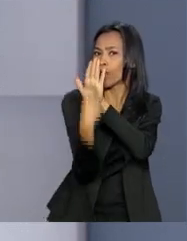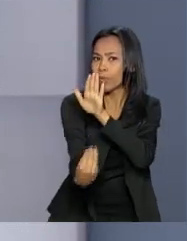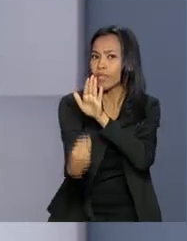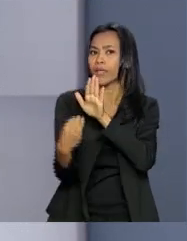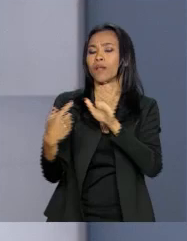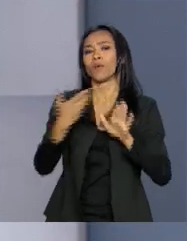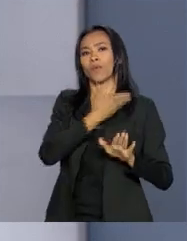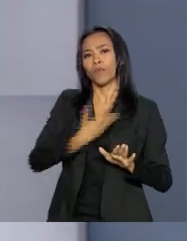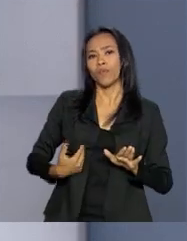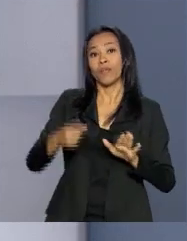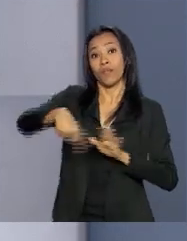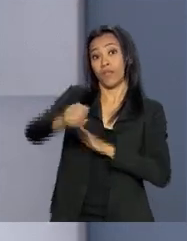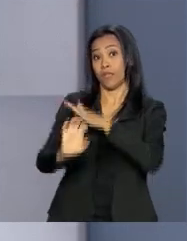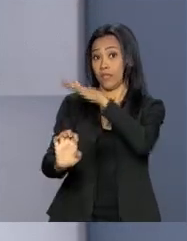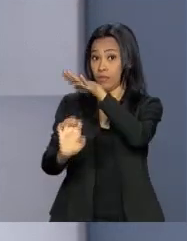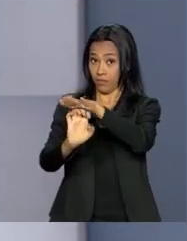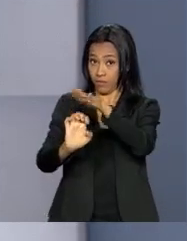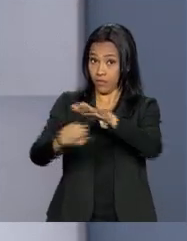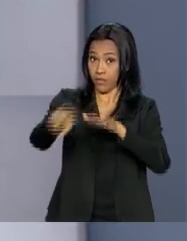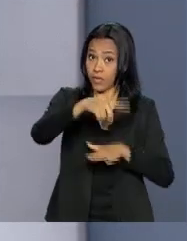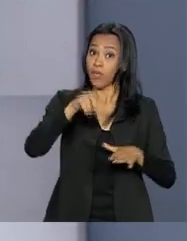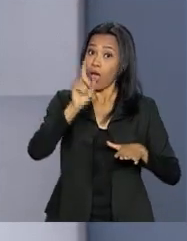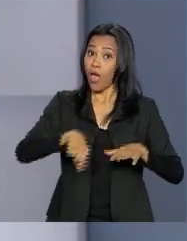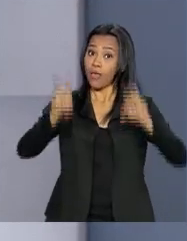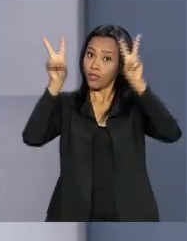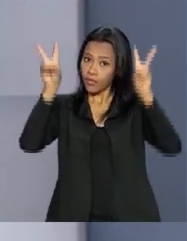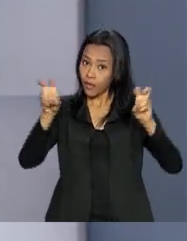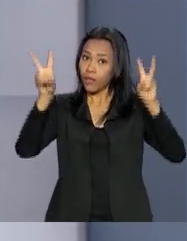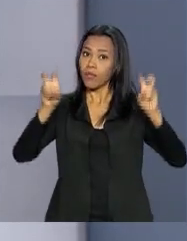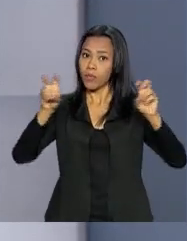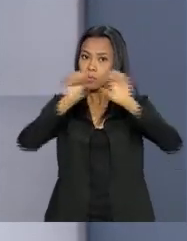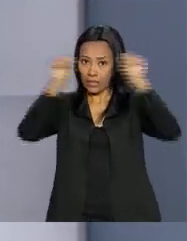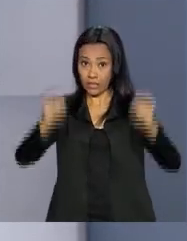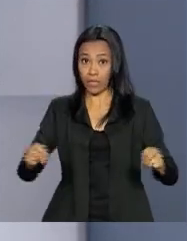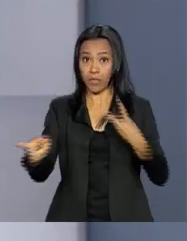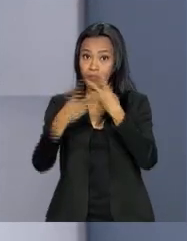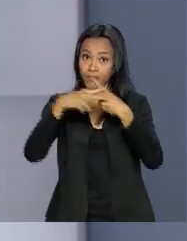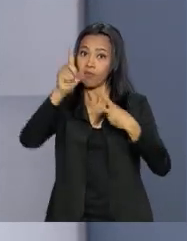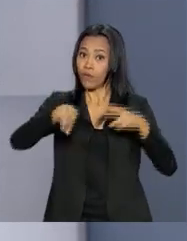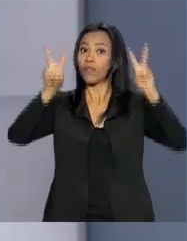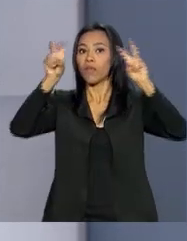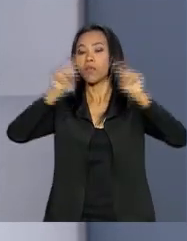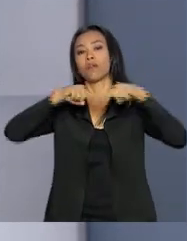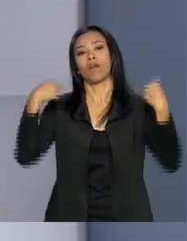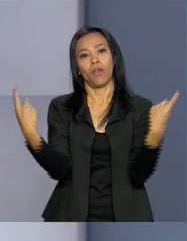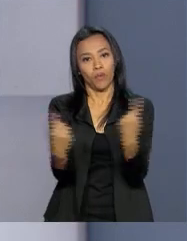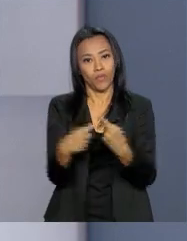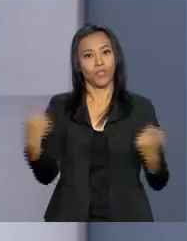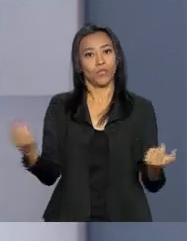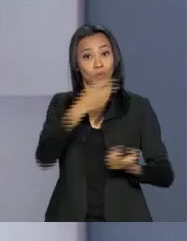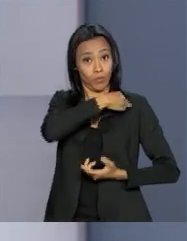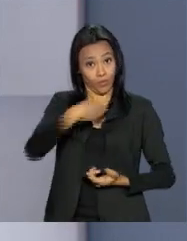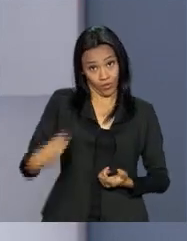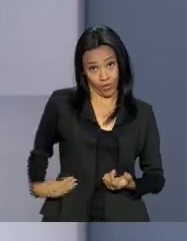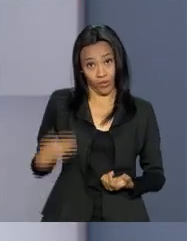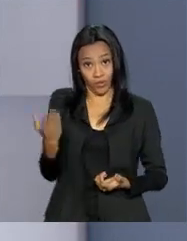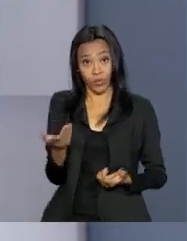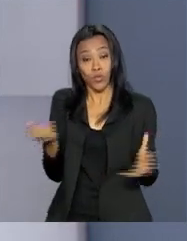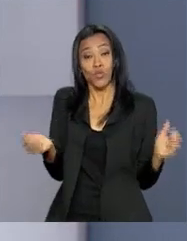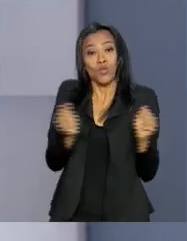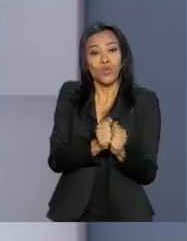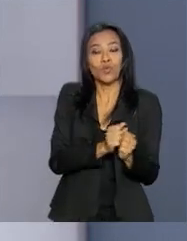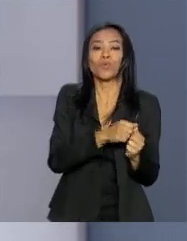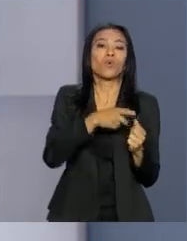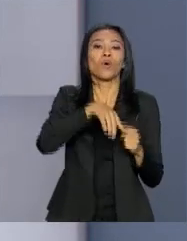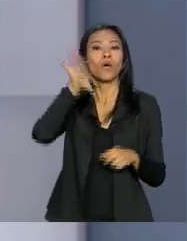investimentos no sistema prisional foi tema de uma reunião do ministro da pasta raul jungmann com a diretoria do bnds o